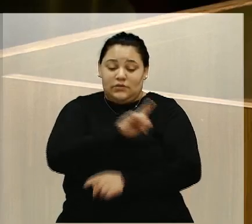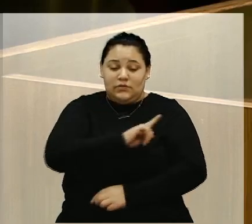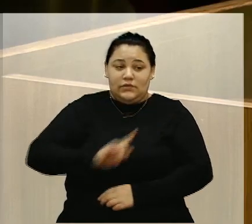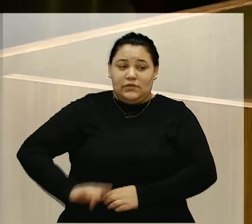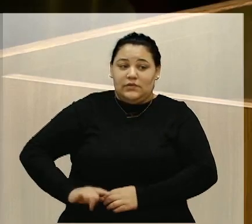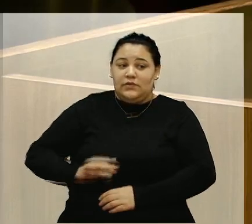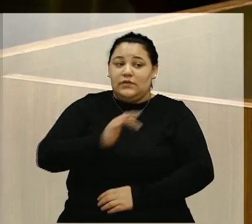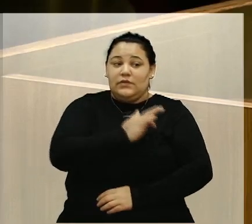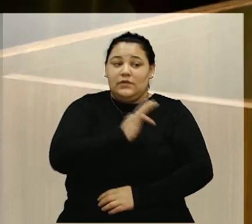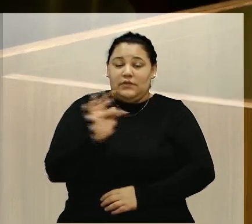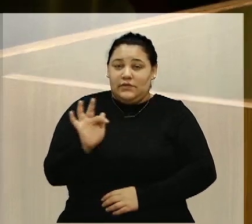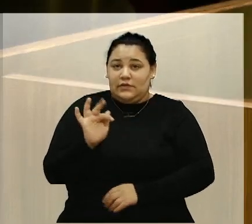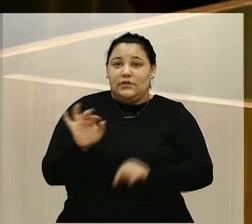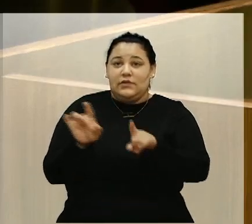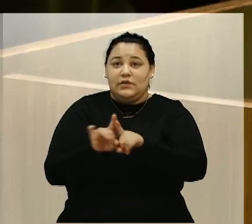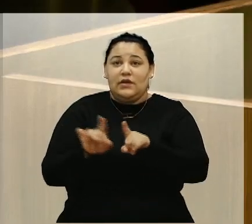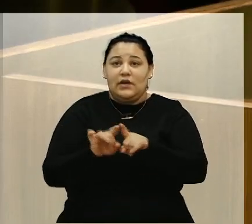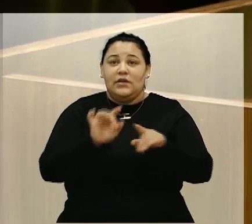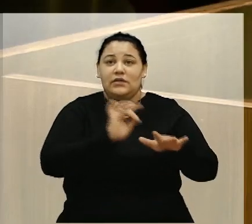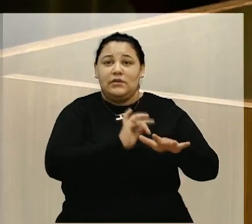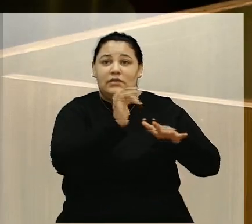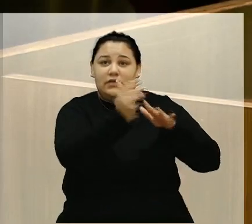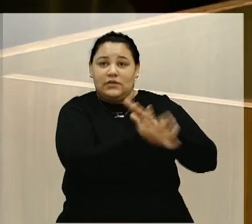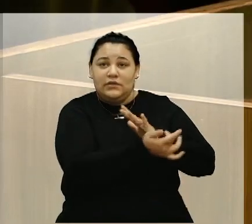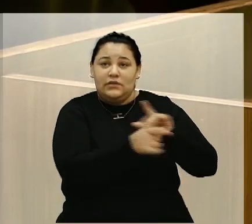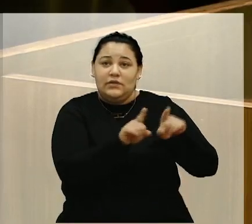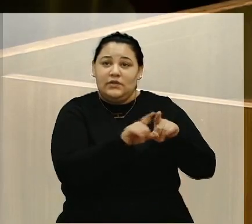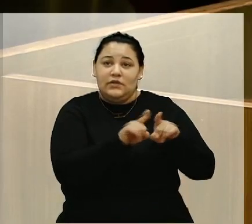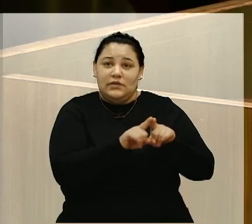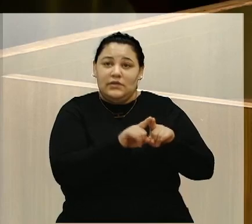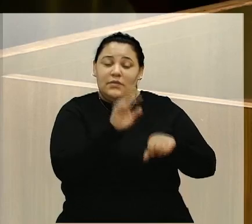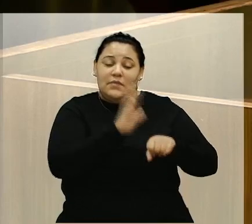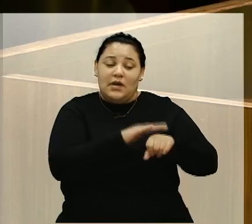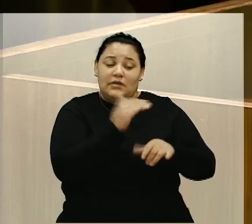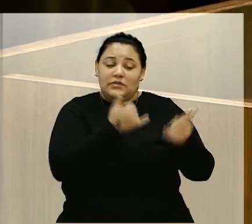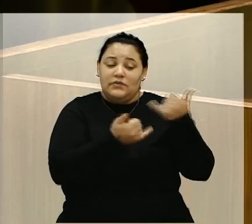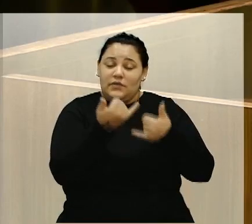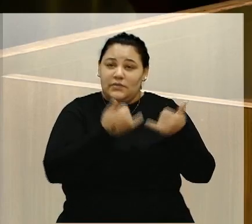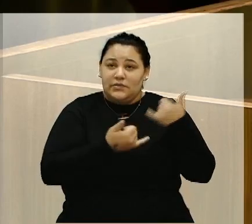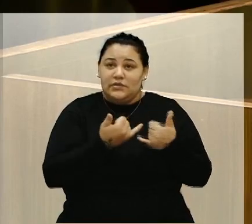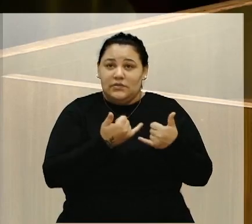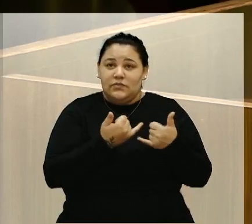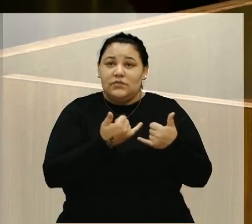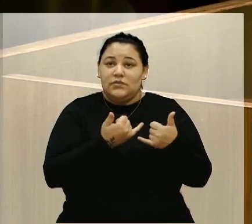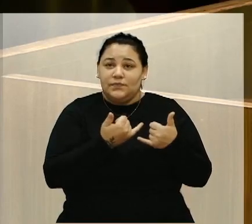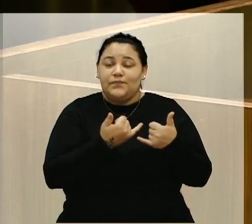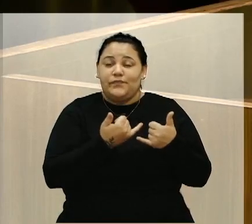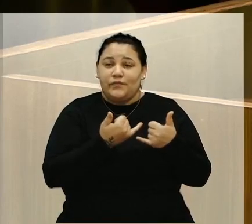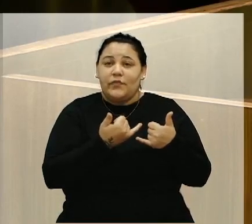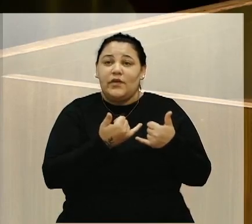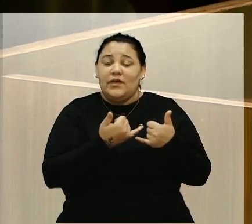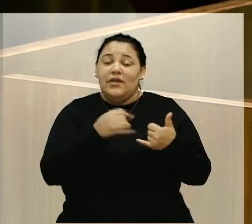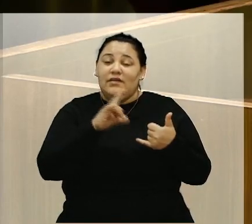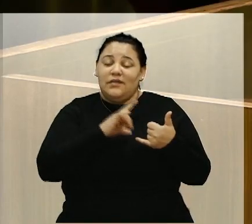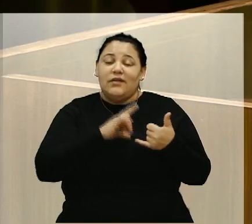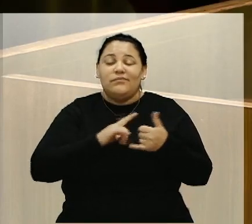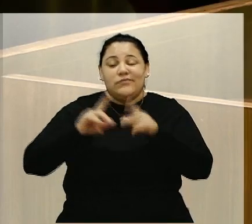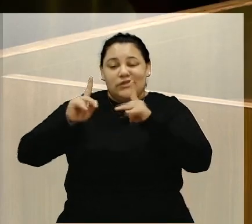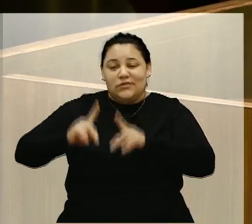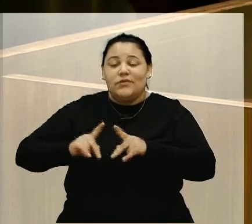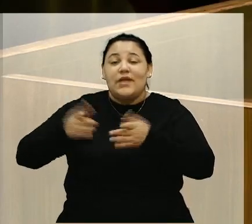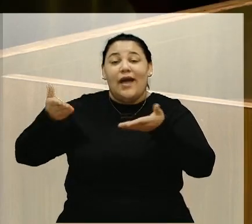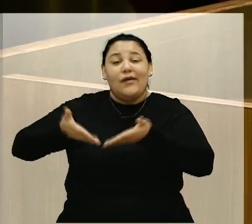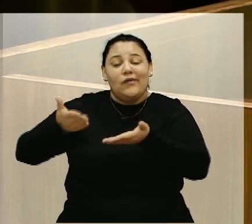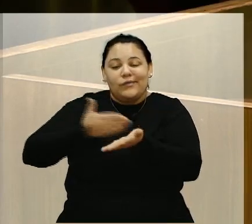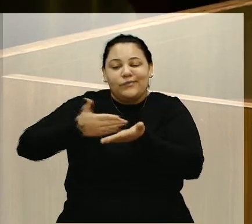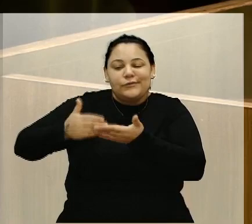estadual, nas suas redes, terão mais informações sobre isso. Está todo mundo dando passo a passo do que fazer,